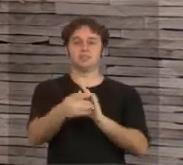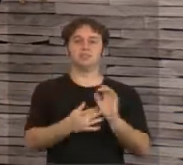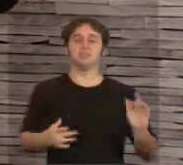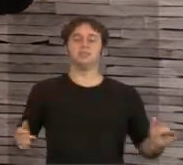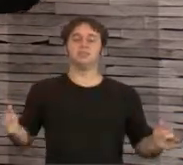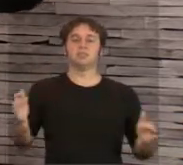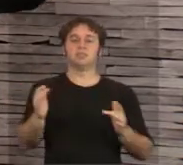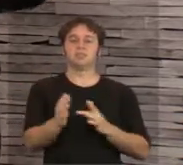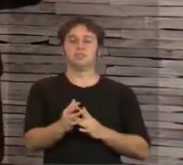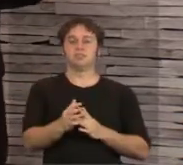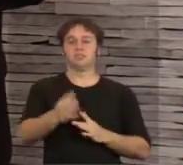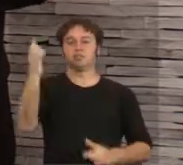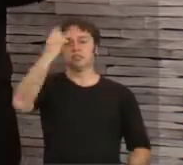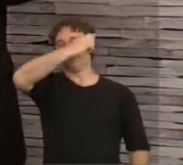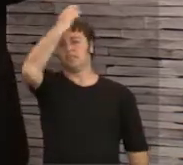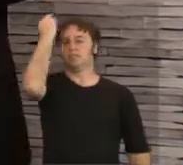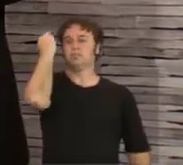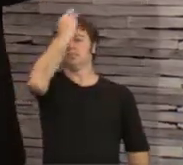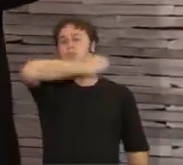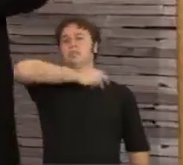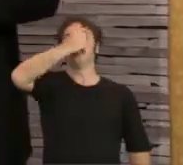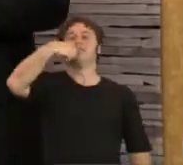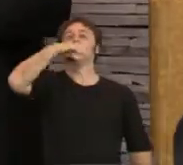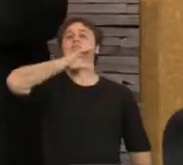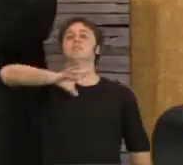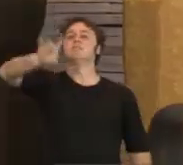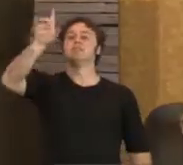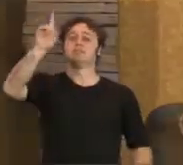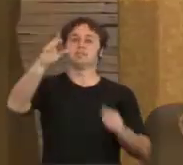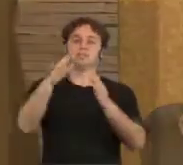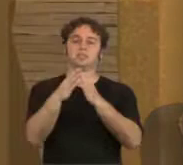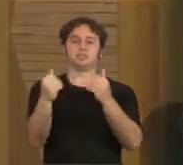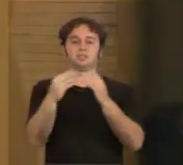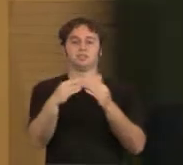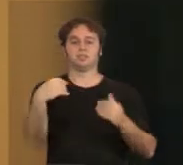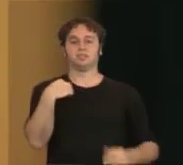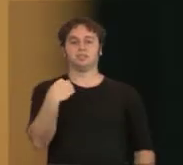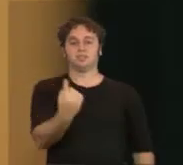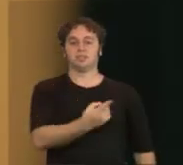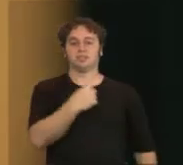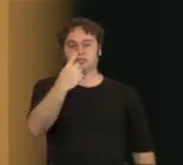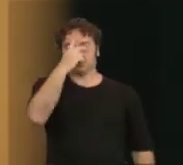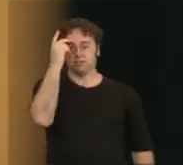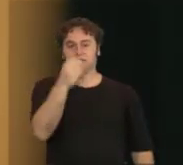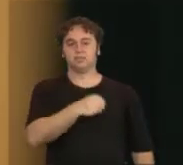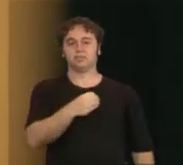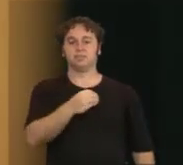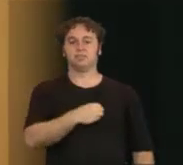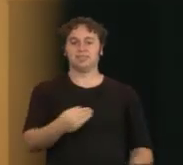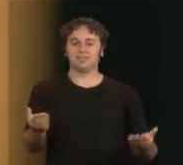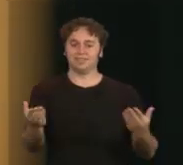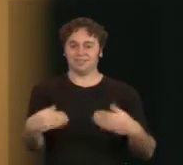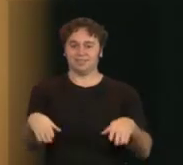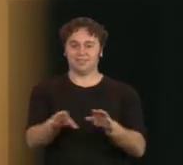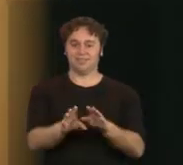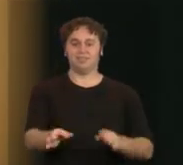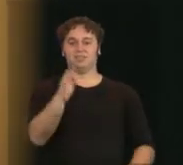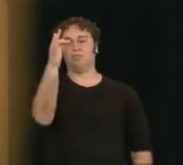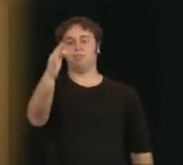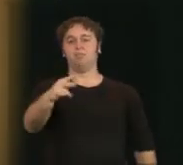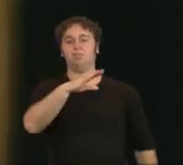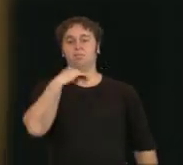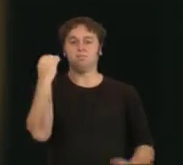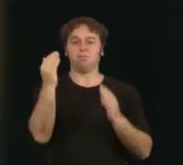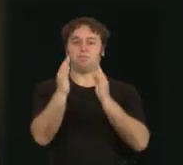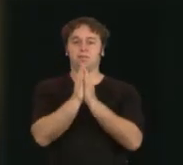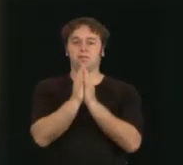as mulheres, e bendito é o fruto do vosso ventre, Jesus. Santa Maria, Mãe de Deus, rogai por nós, pecadores,